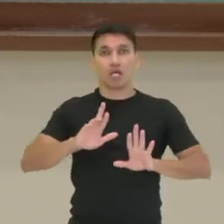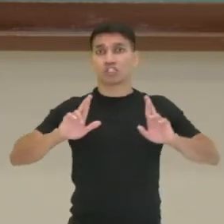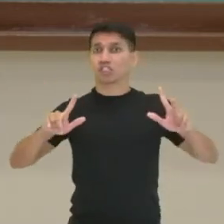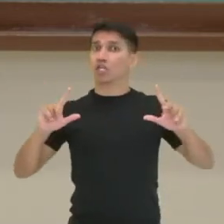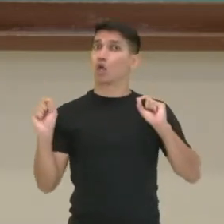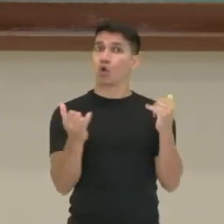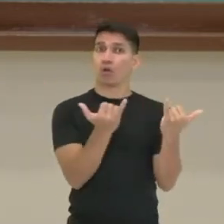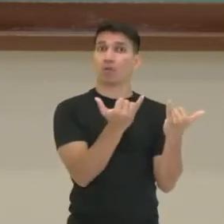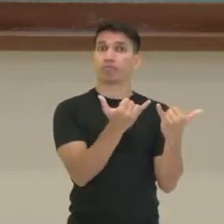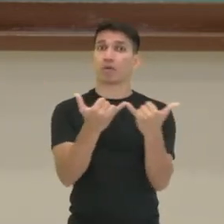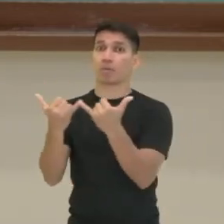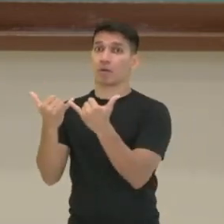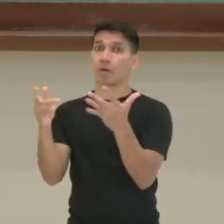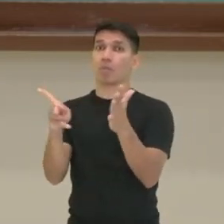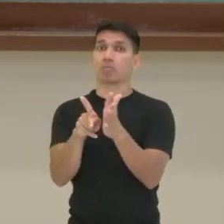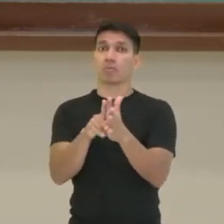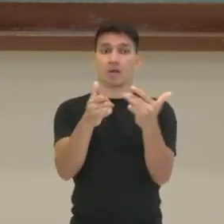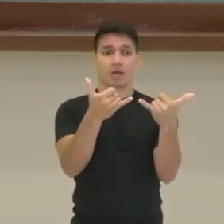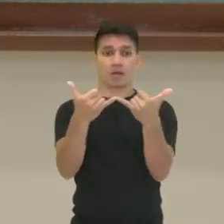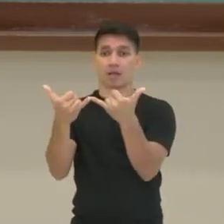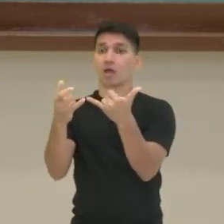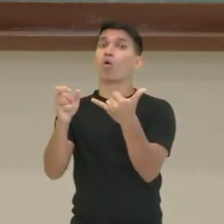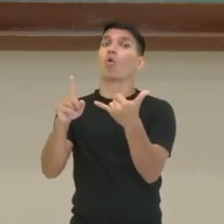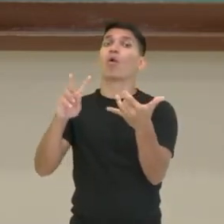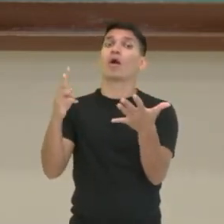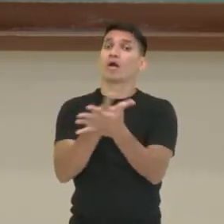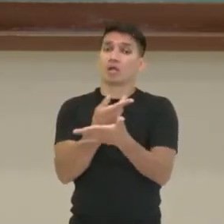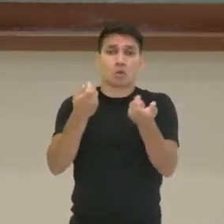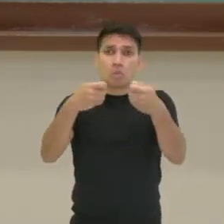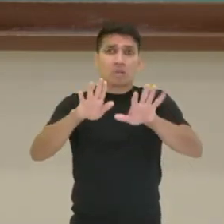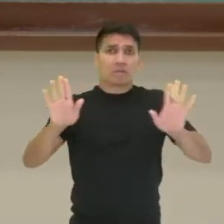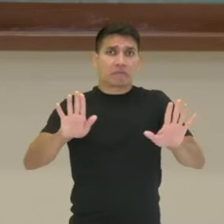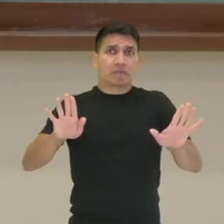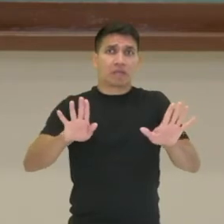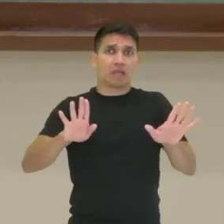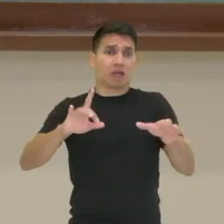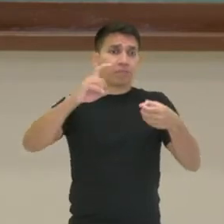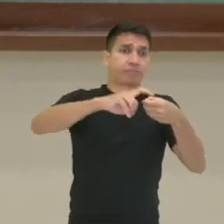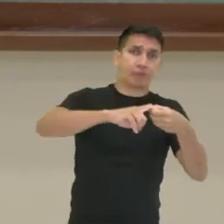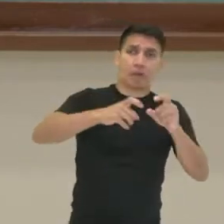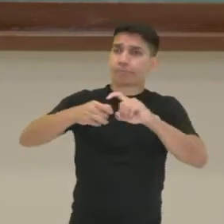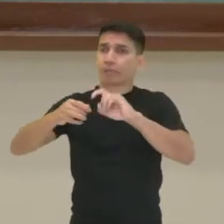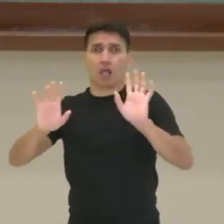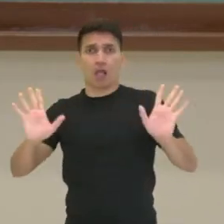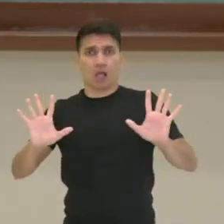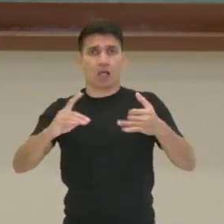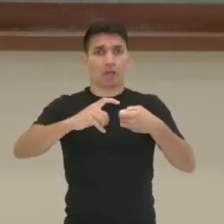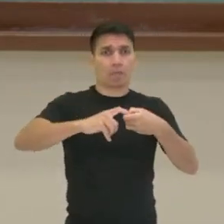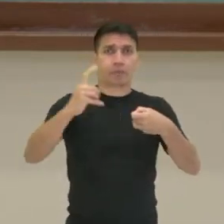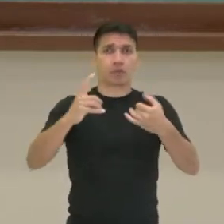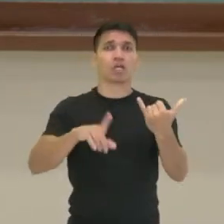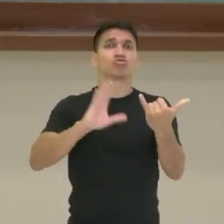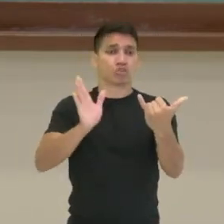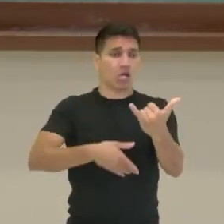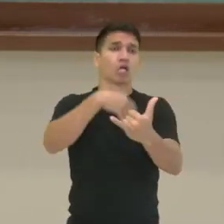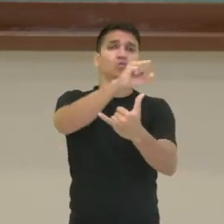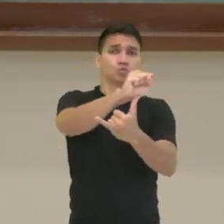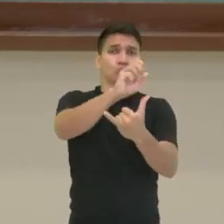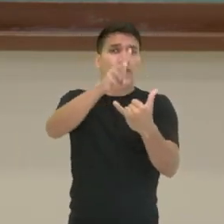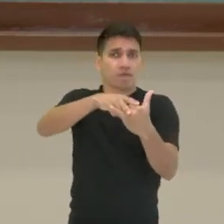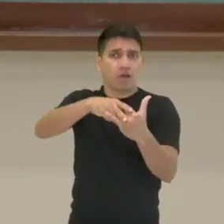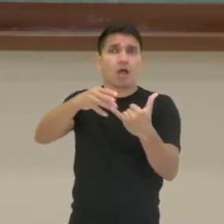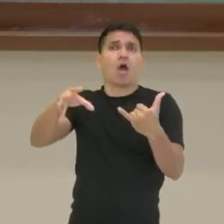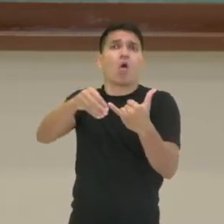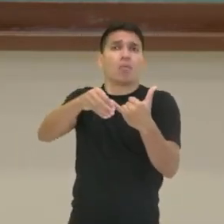por coordenação. A coordenação não tem isso. A coordenação ela é completinha. Eu tenho sujeito, verbo